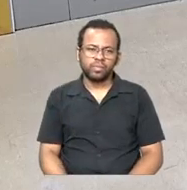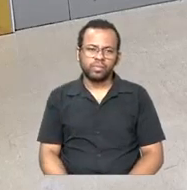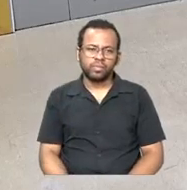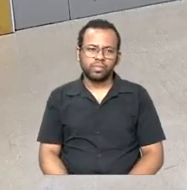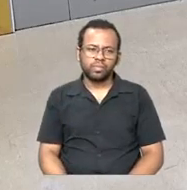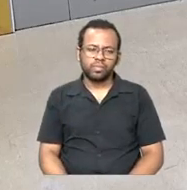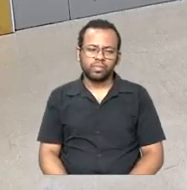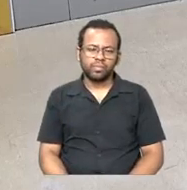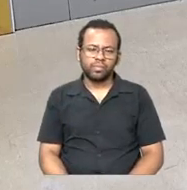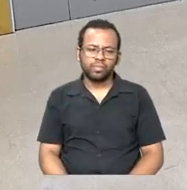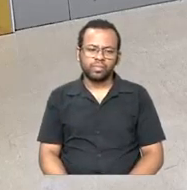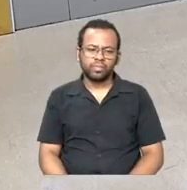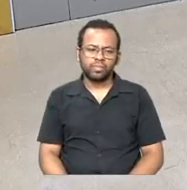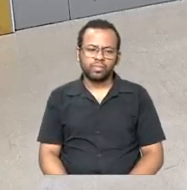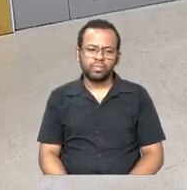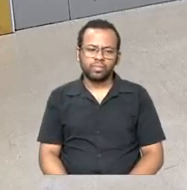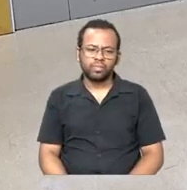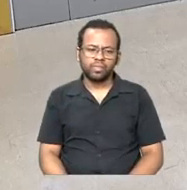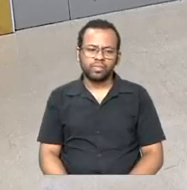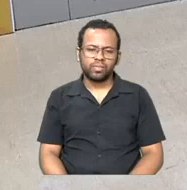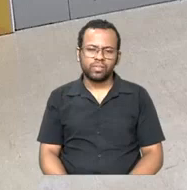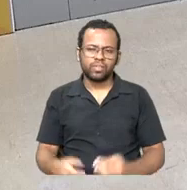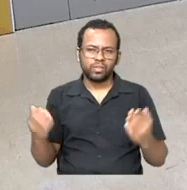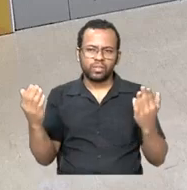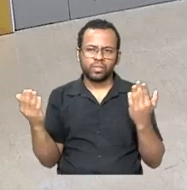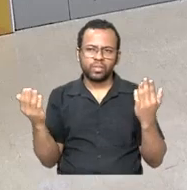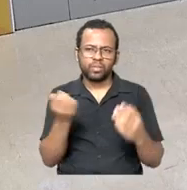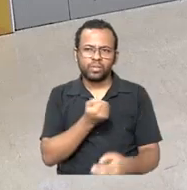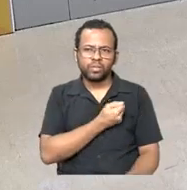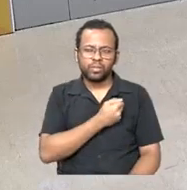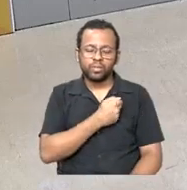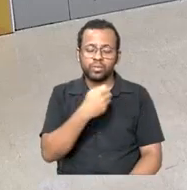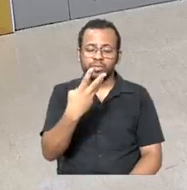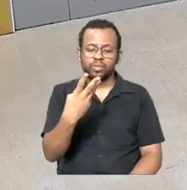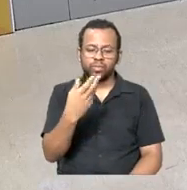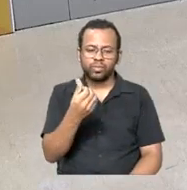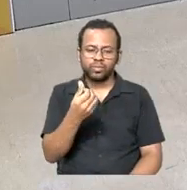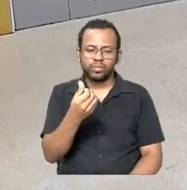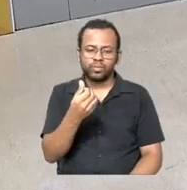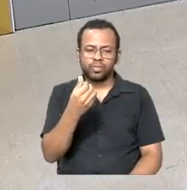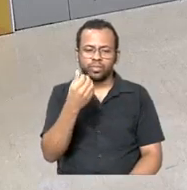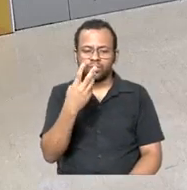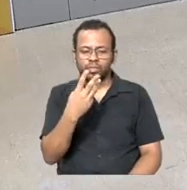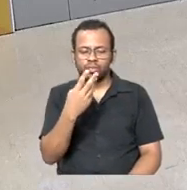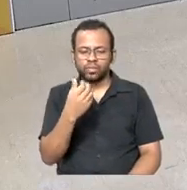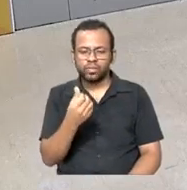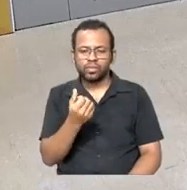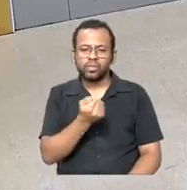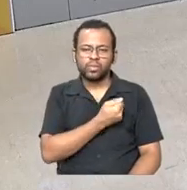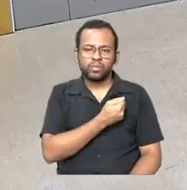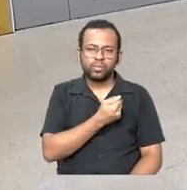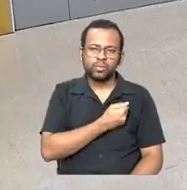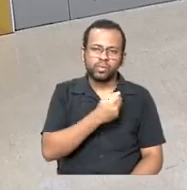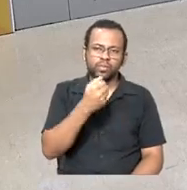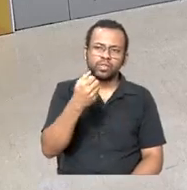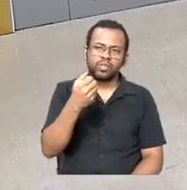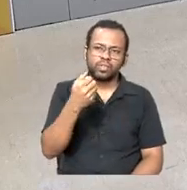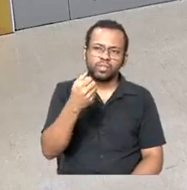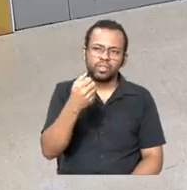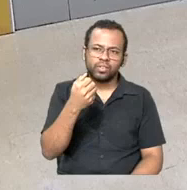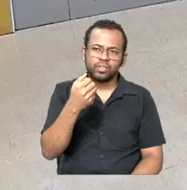47 subiu mais uma bolinha número 36 37 36